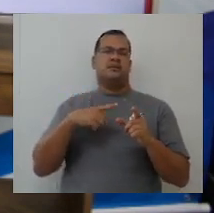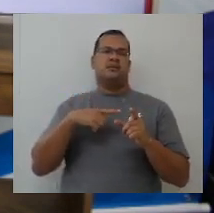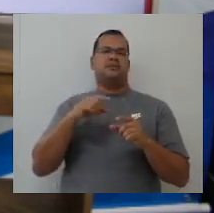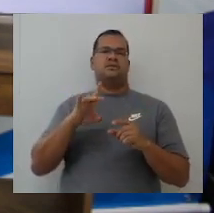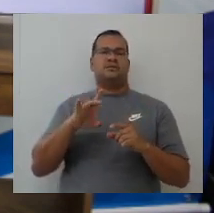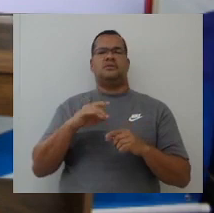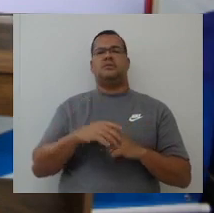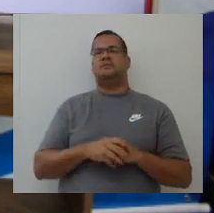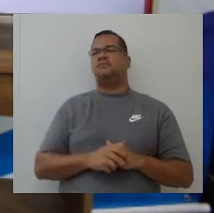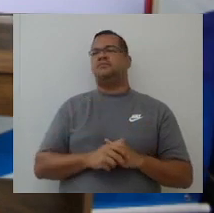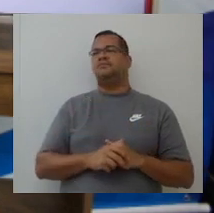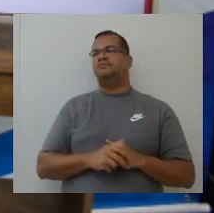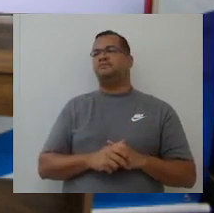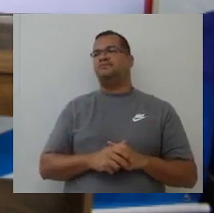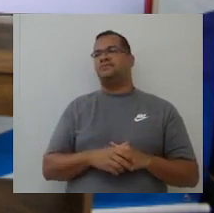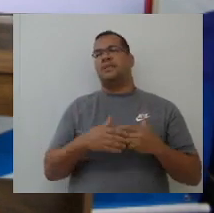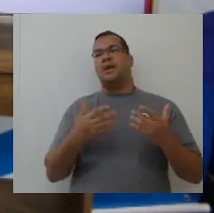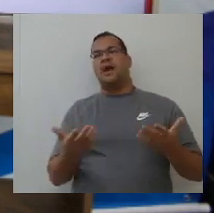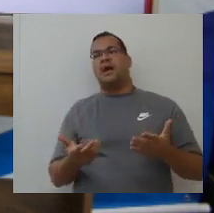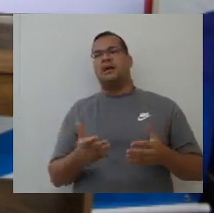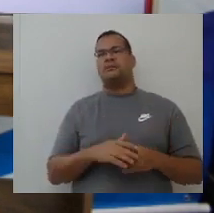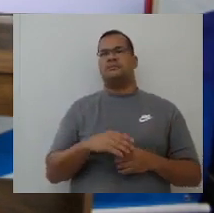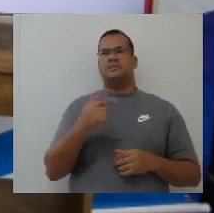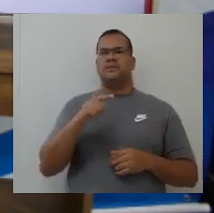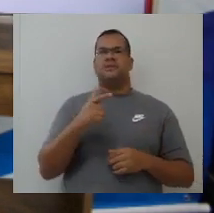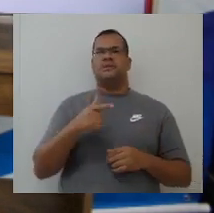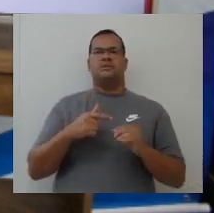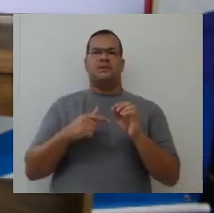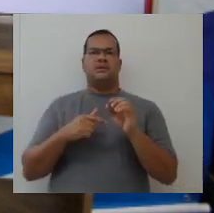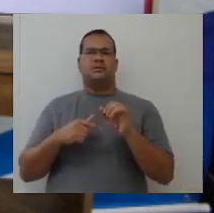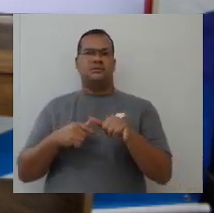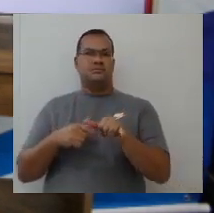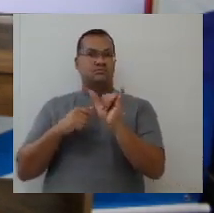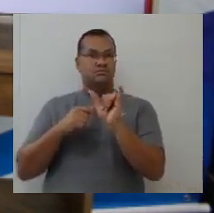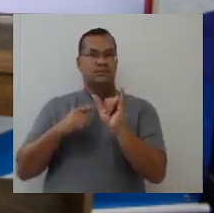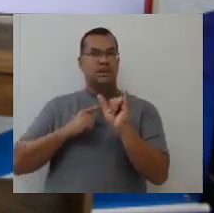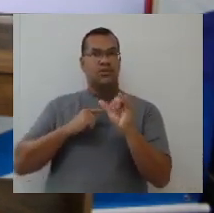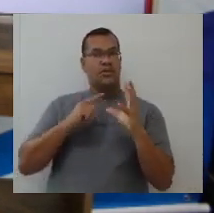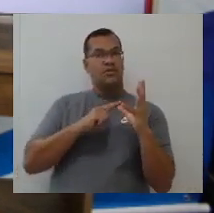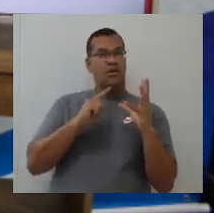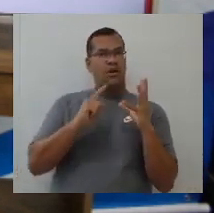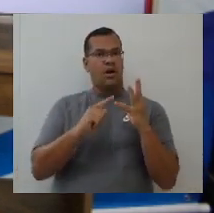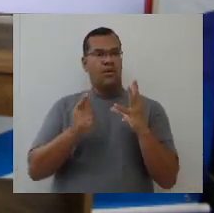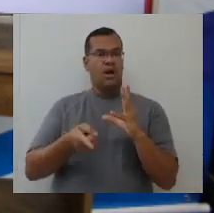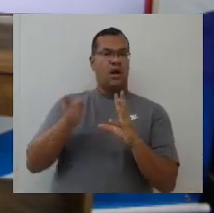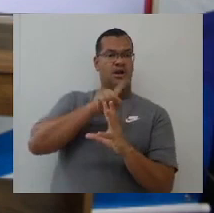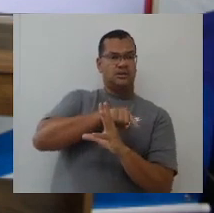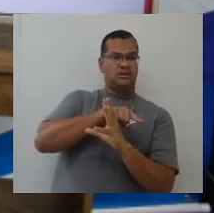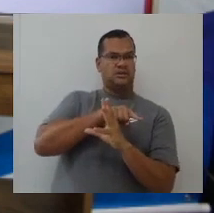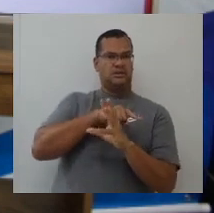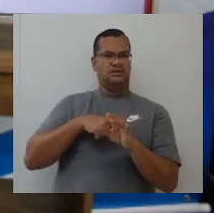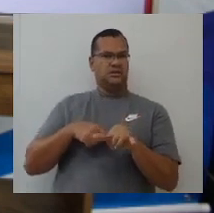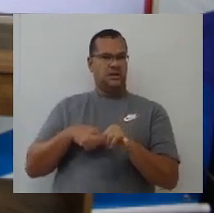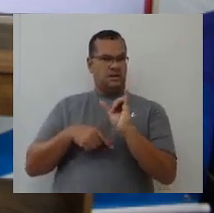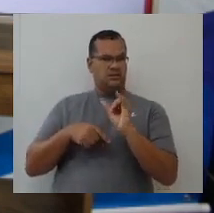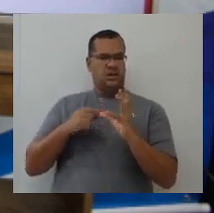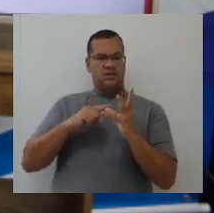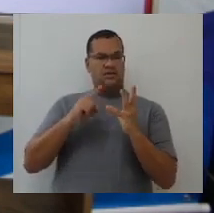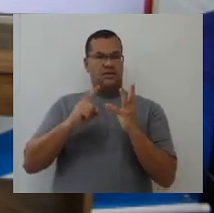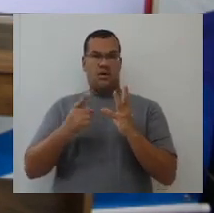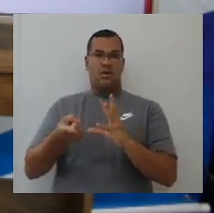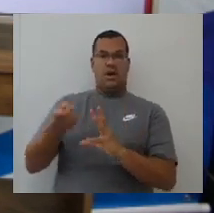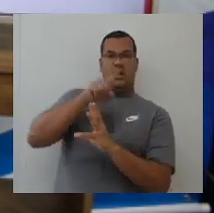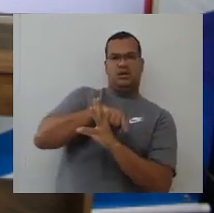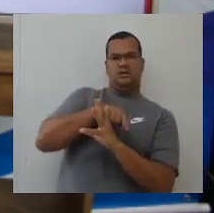Beleza? Próxima regra. Rafael, mas antes do Y não tem uma consoante, não. Tem uma vogal. O que é que eu faço? O Y vai embora? Nesse caso, não.